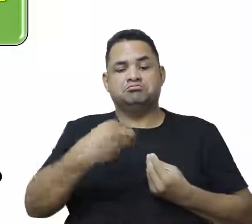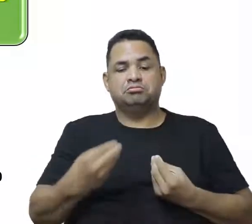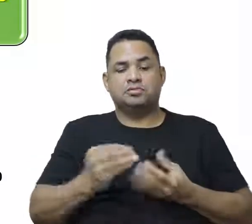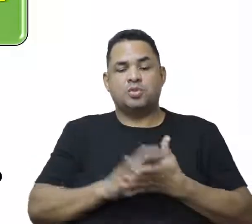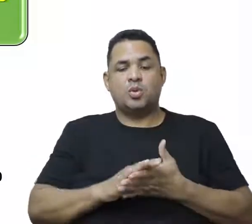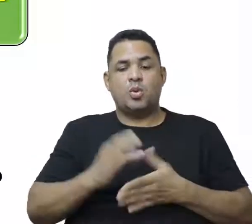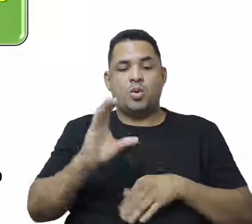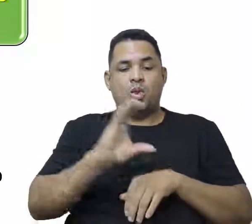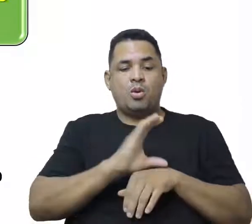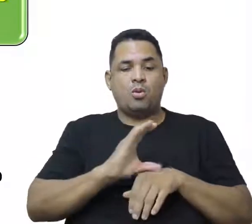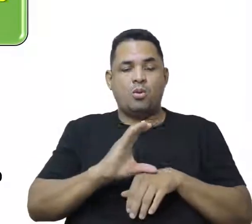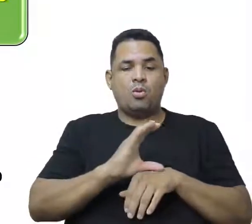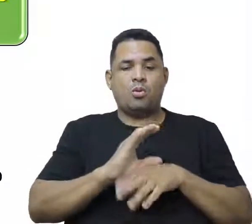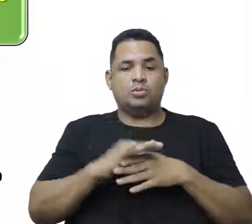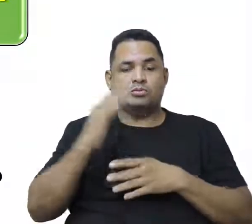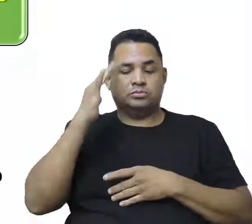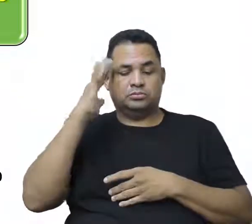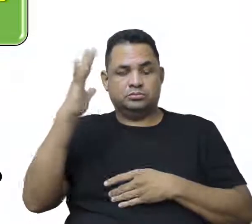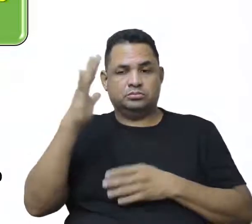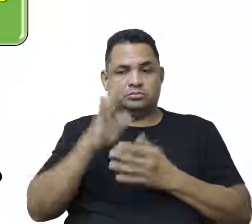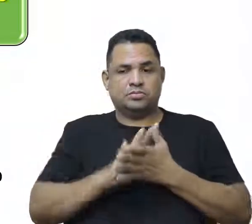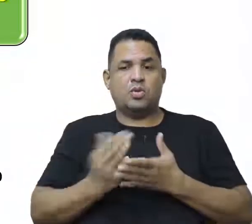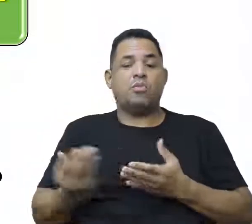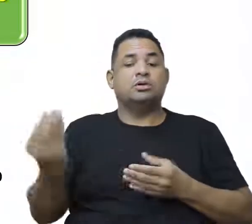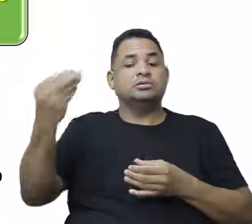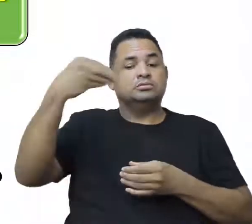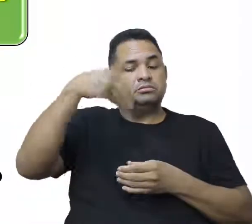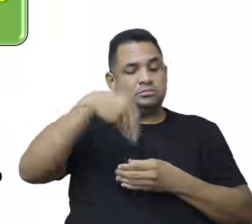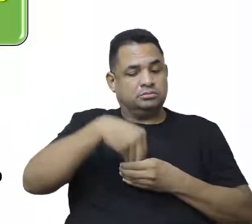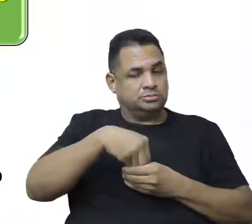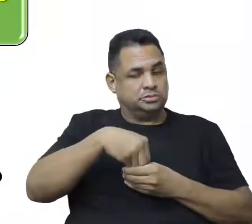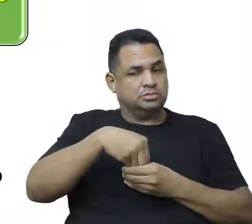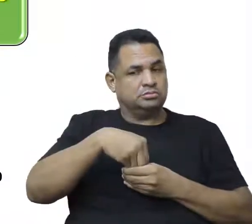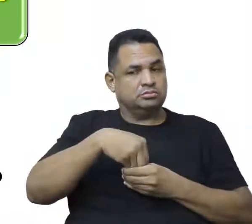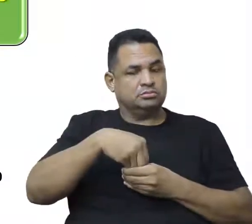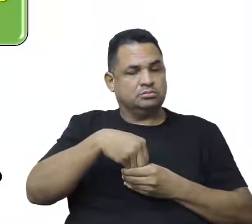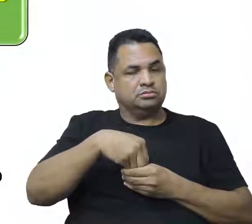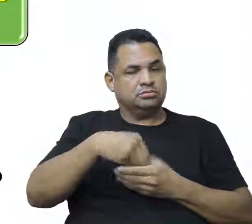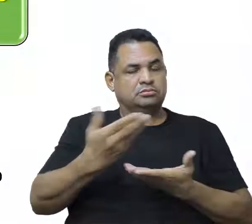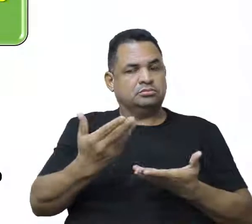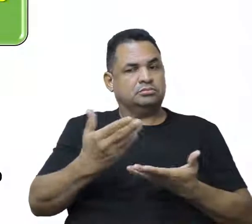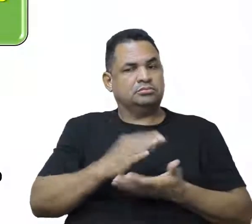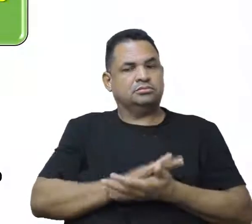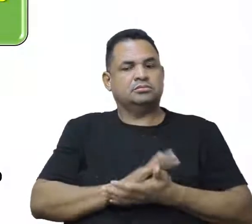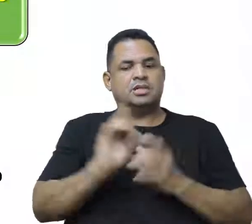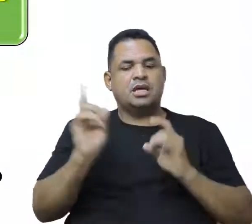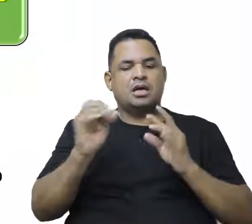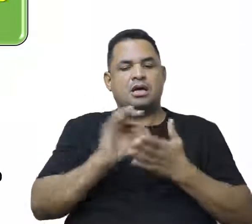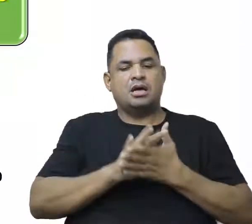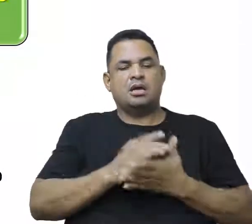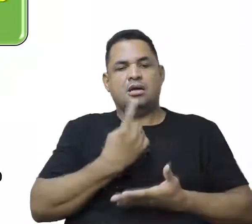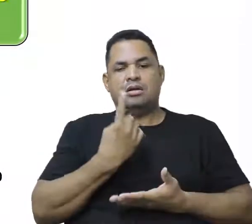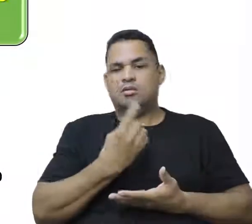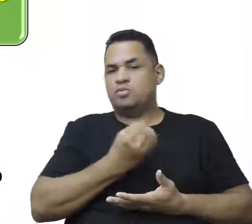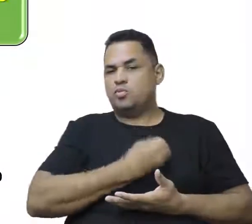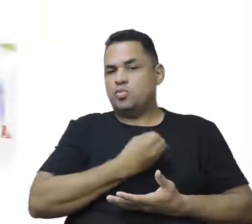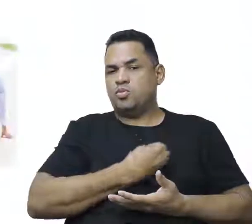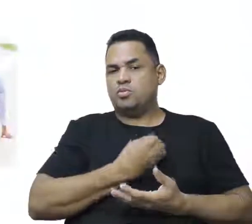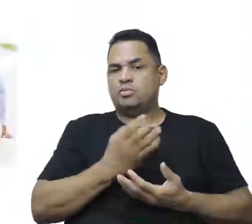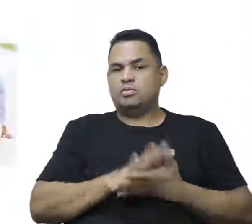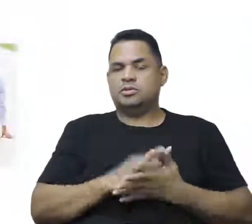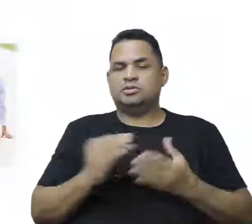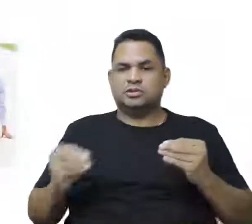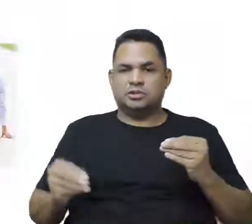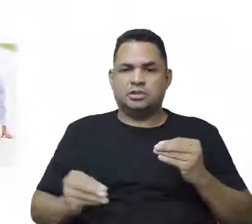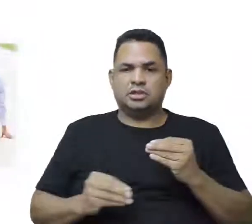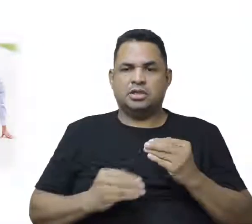sonhos ou pode te colocar no curso dos sonhos. Cada pontinho acrescido aí vai fazer diferença.